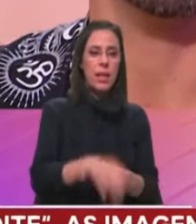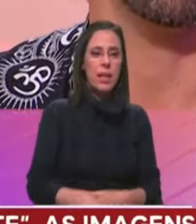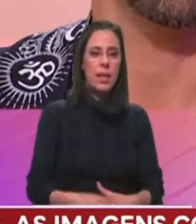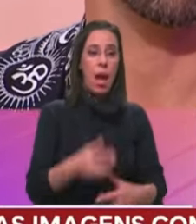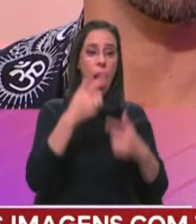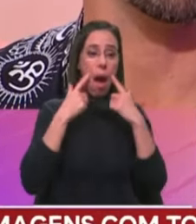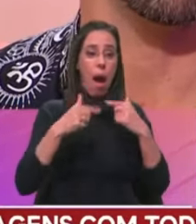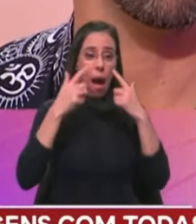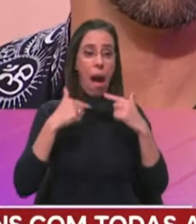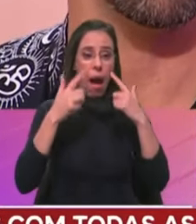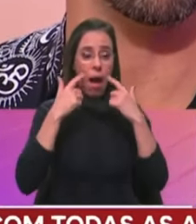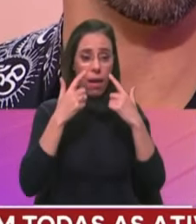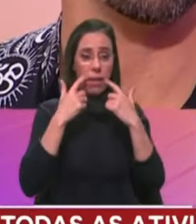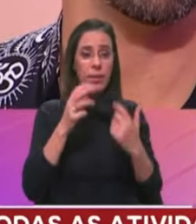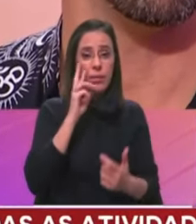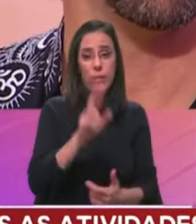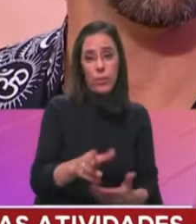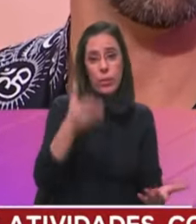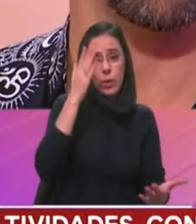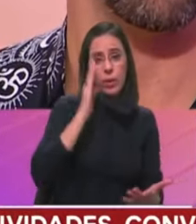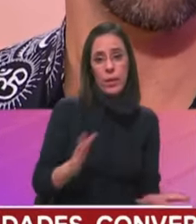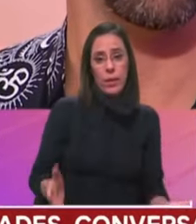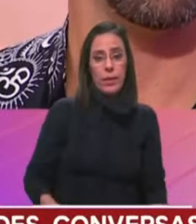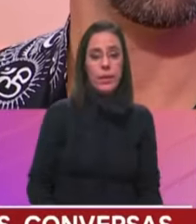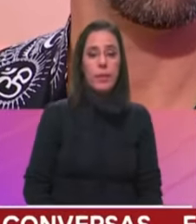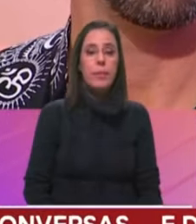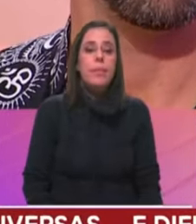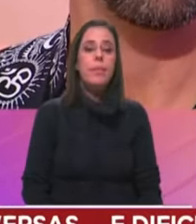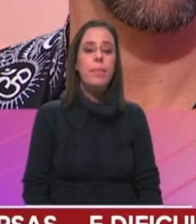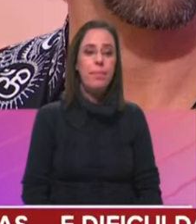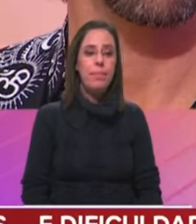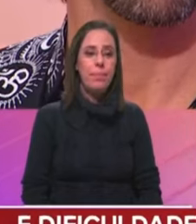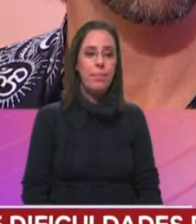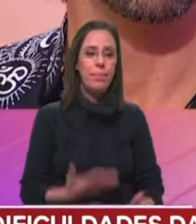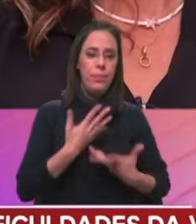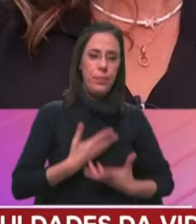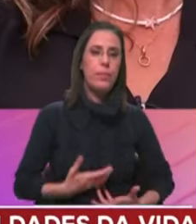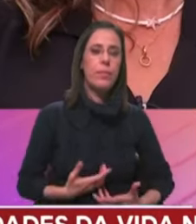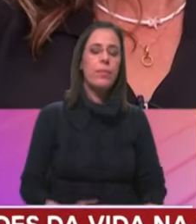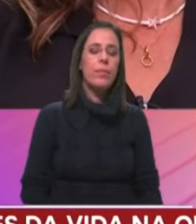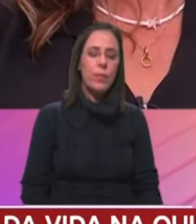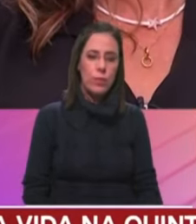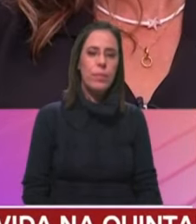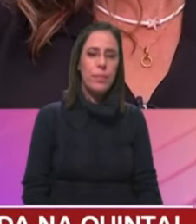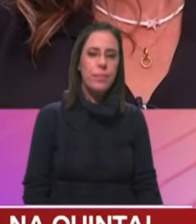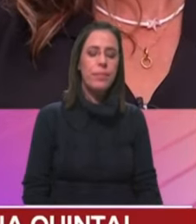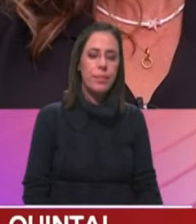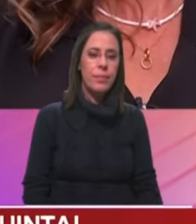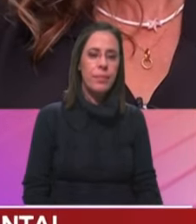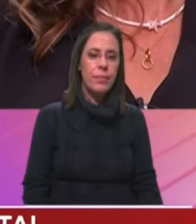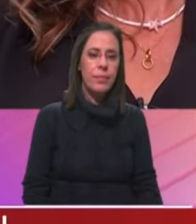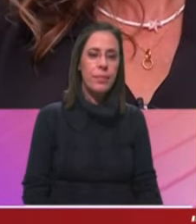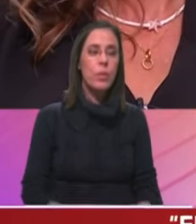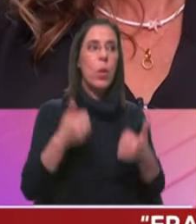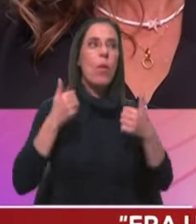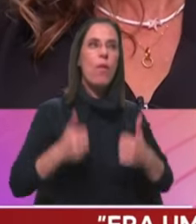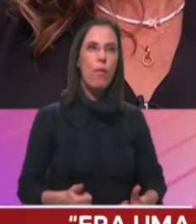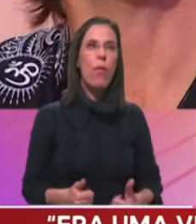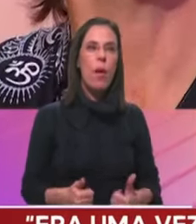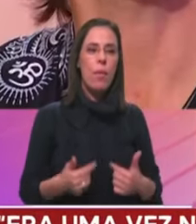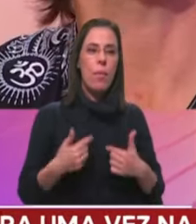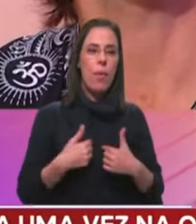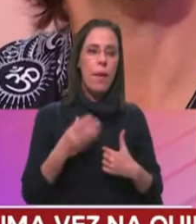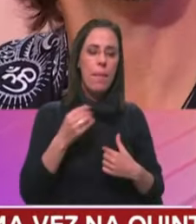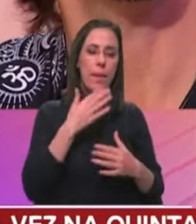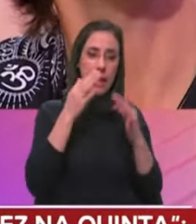aquela choradeira toda que que a Júlia viu Pronto foi baixo Fui mas também também foi bom para ter